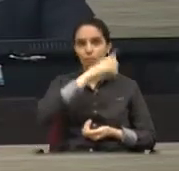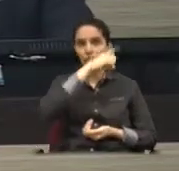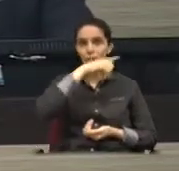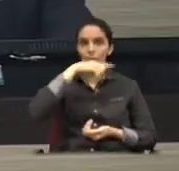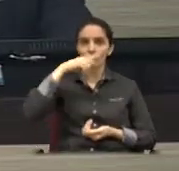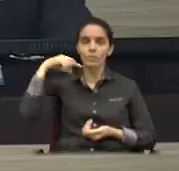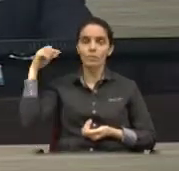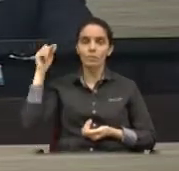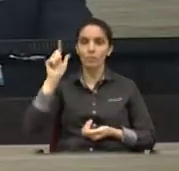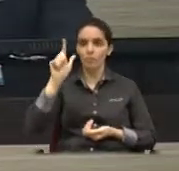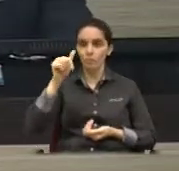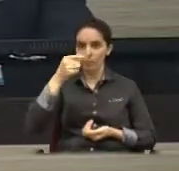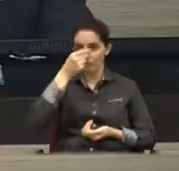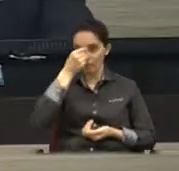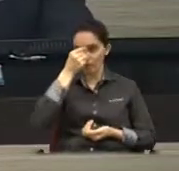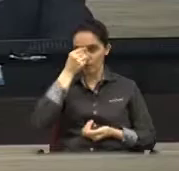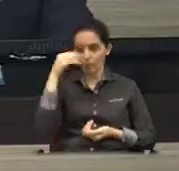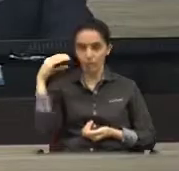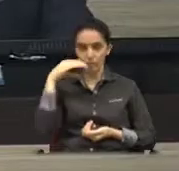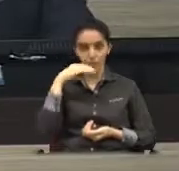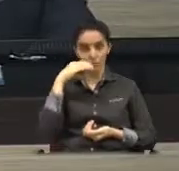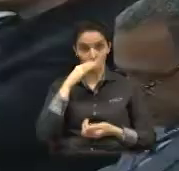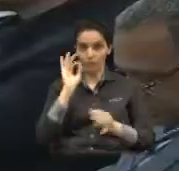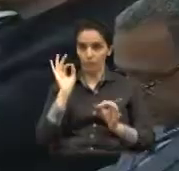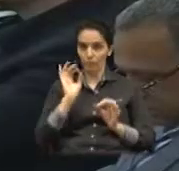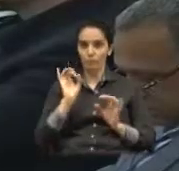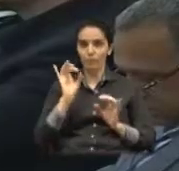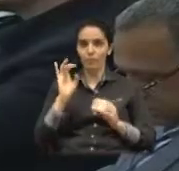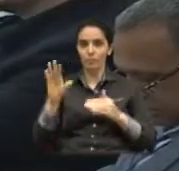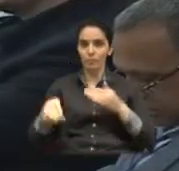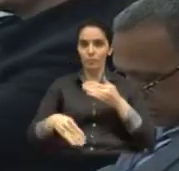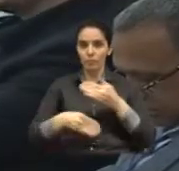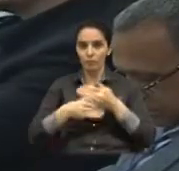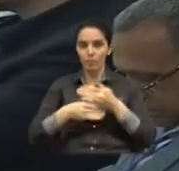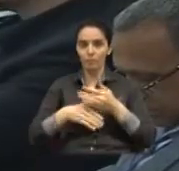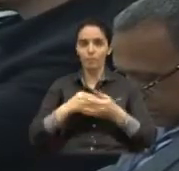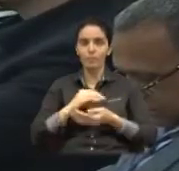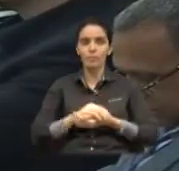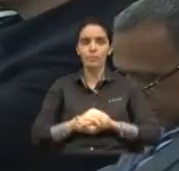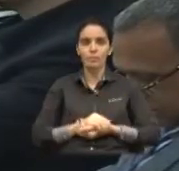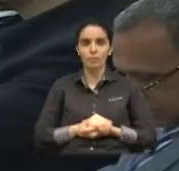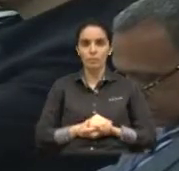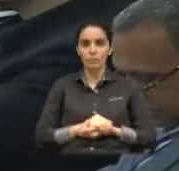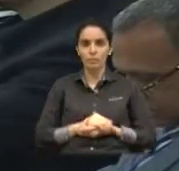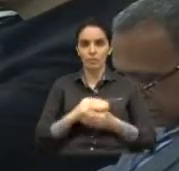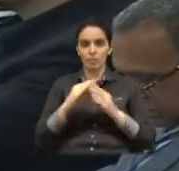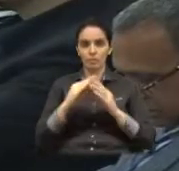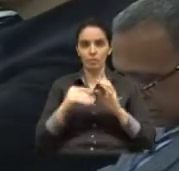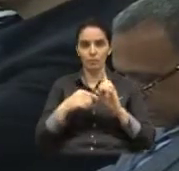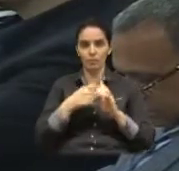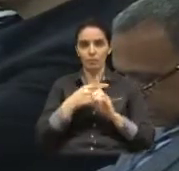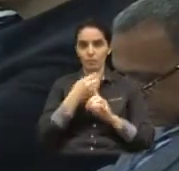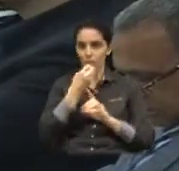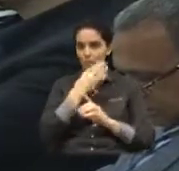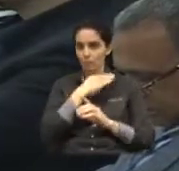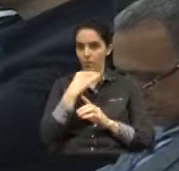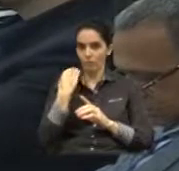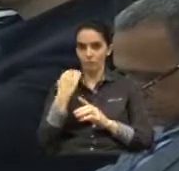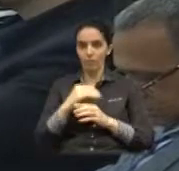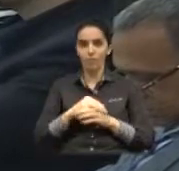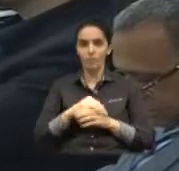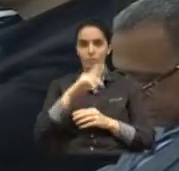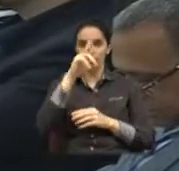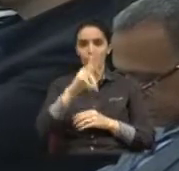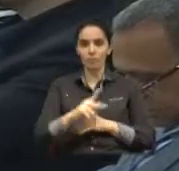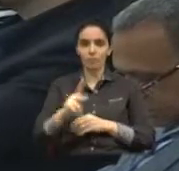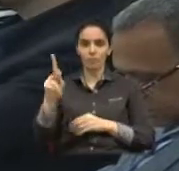depois Jorge Freitas. Rapidamente, completando, Wagner, essa questão da Igreja Boa Morte, eu me lembro muito do padre